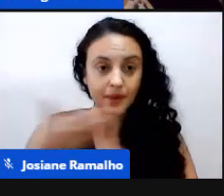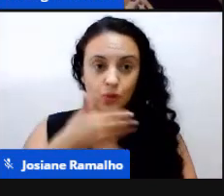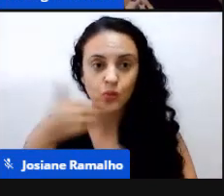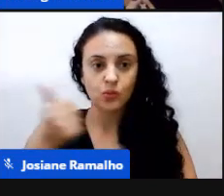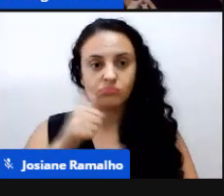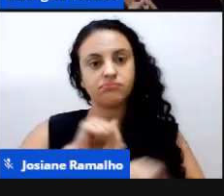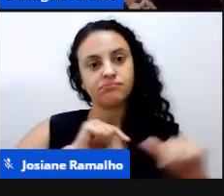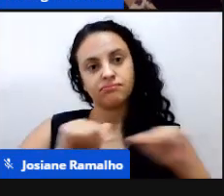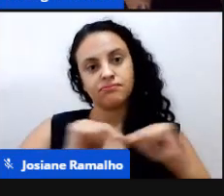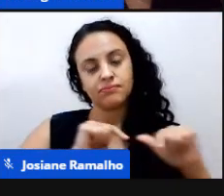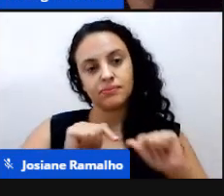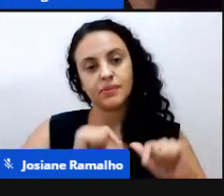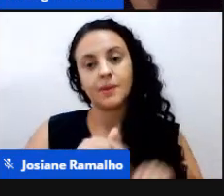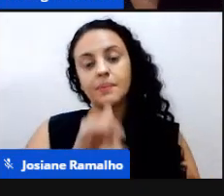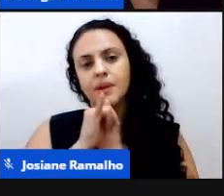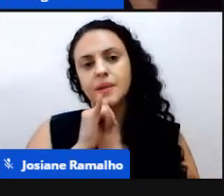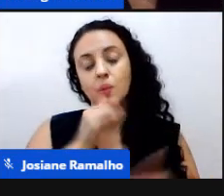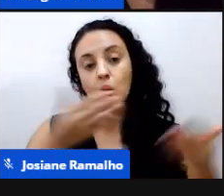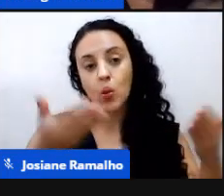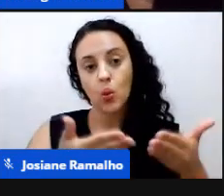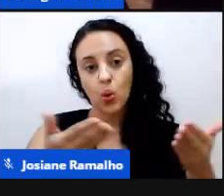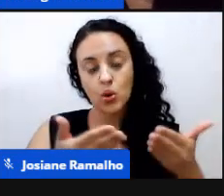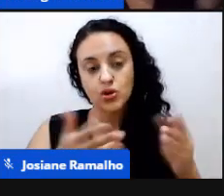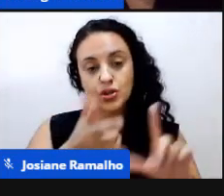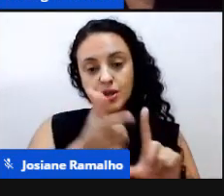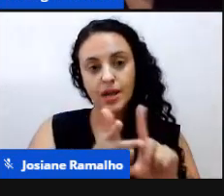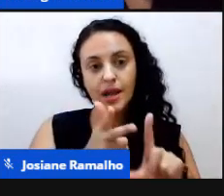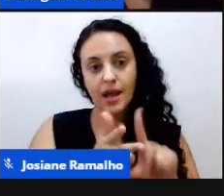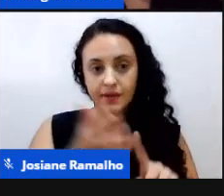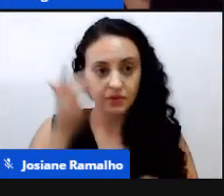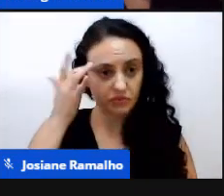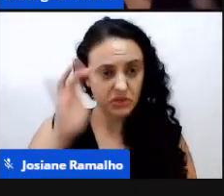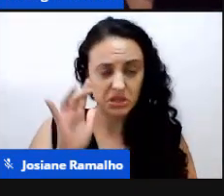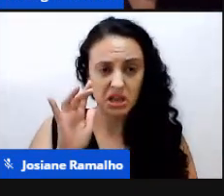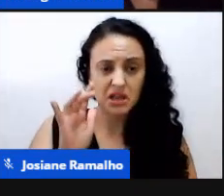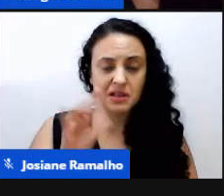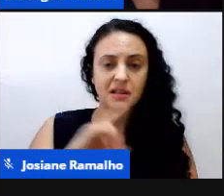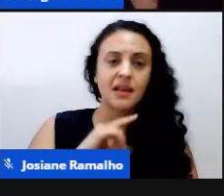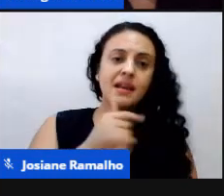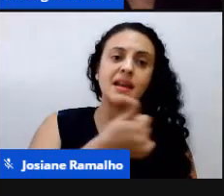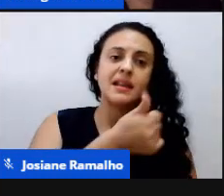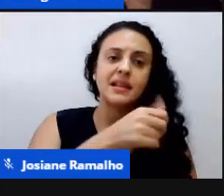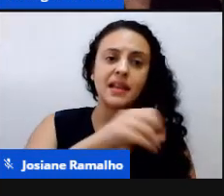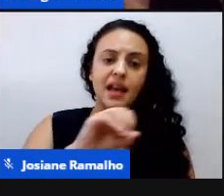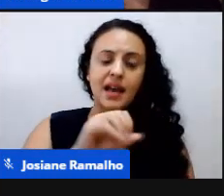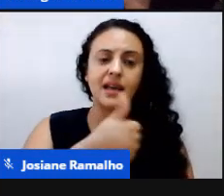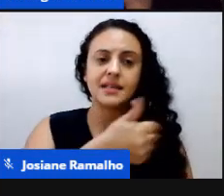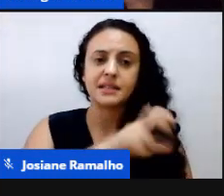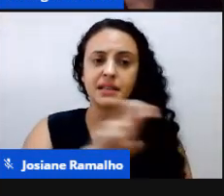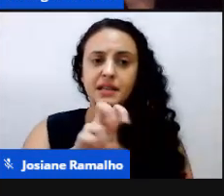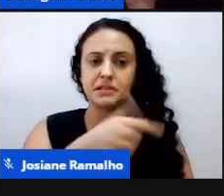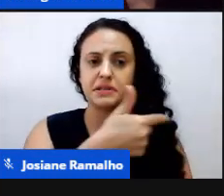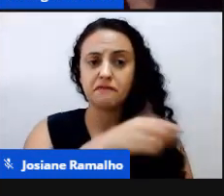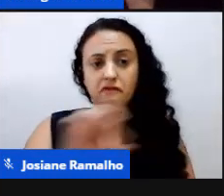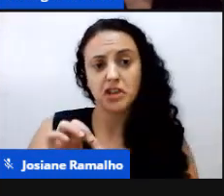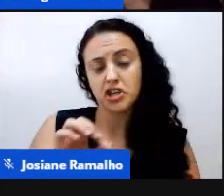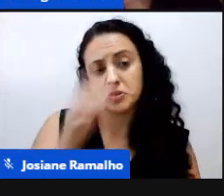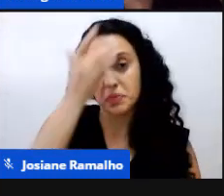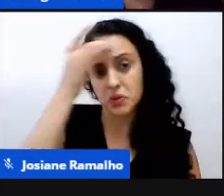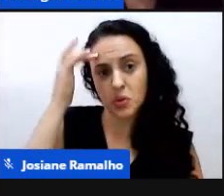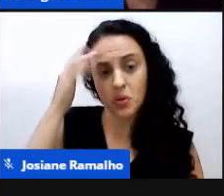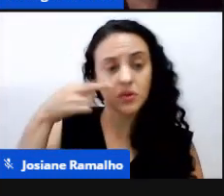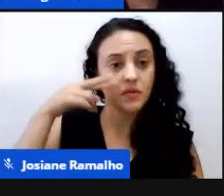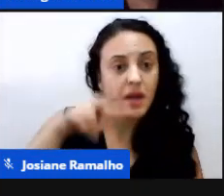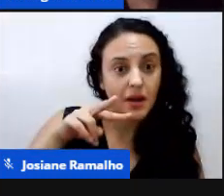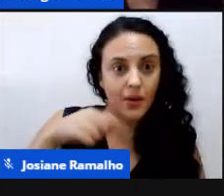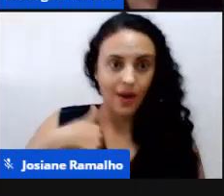hoje estamos aqui na live. Eu não sei se tem 10, 15, 20. Eu gostaria que tivesse 100, mas de Espero que repente